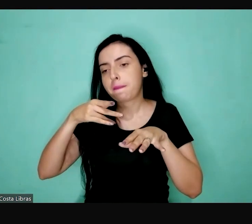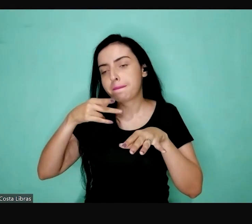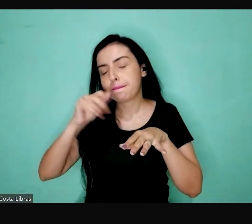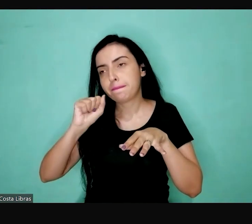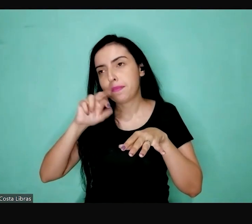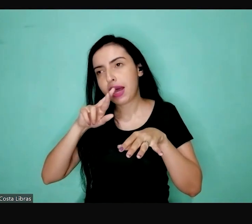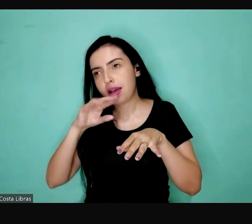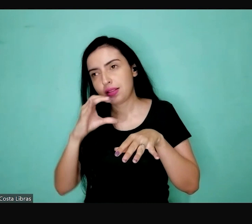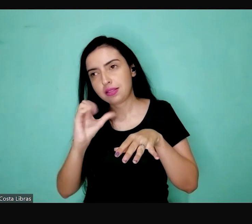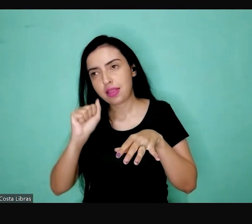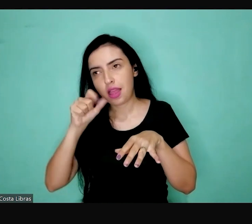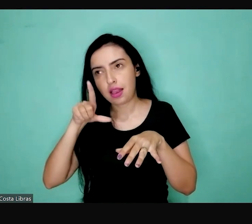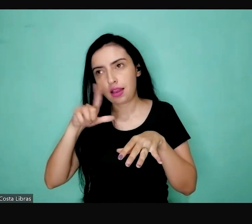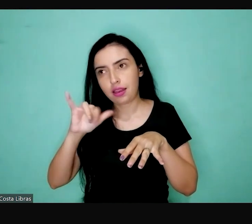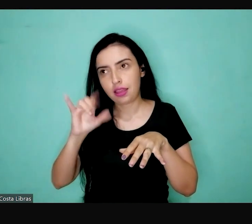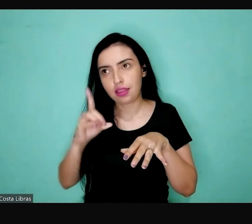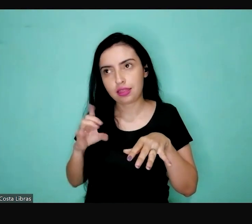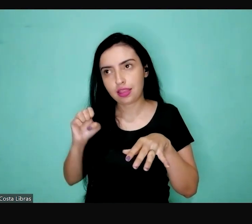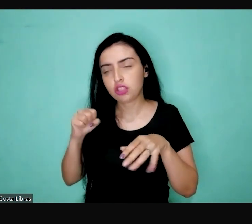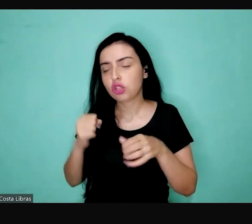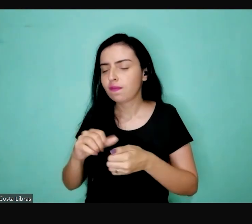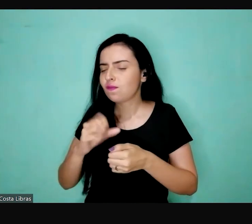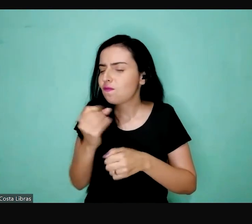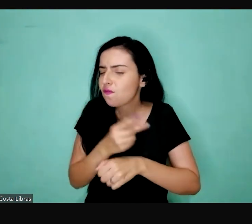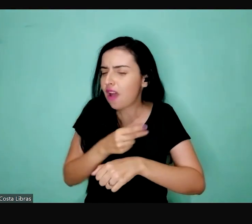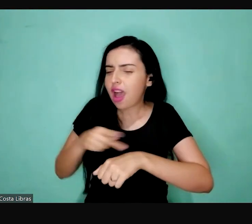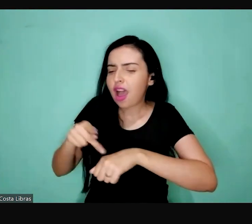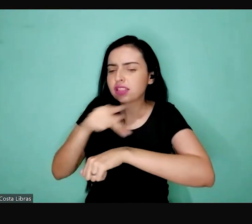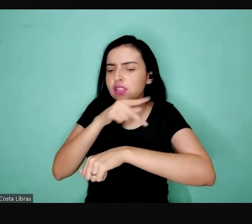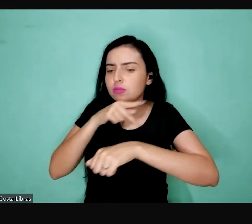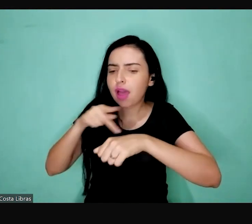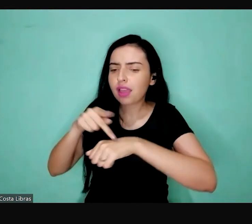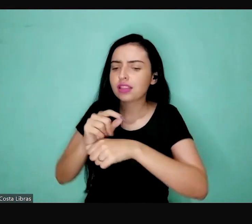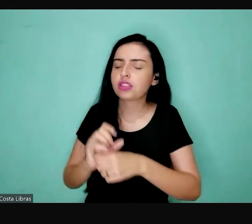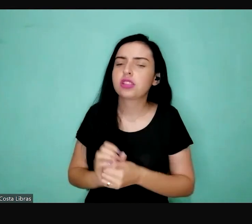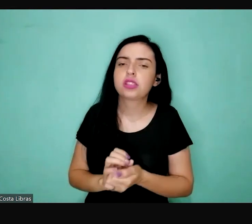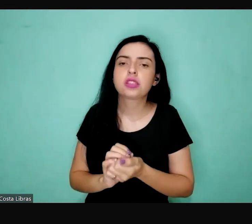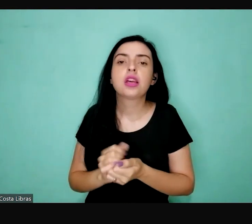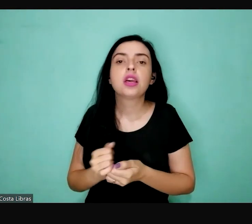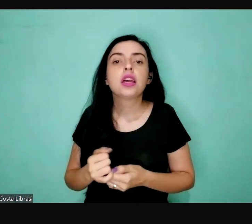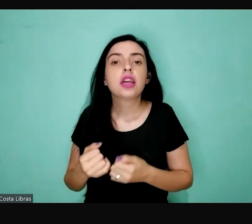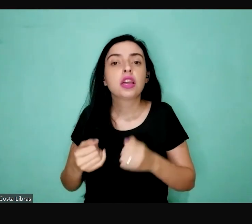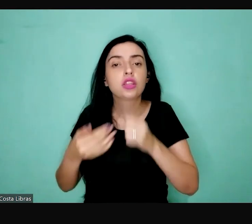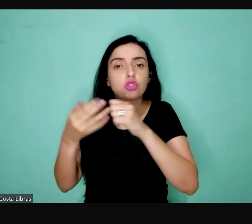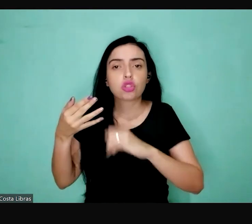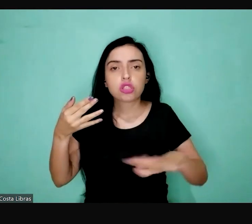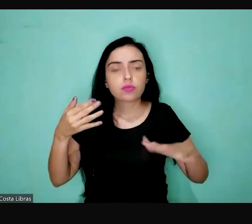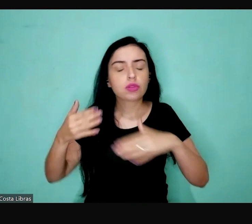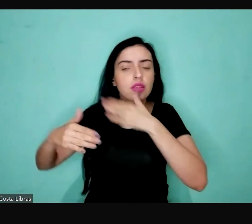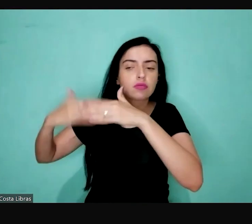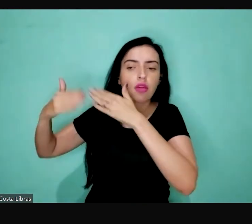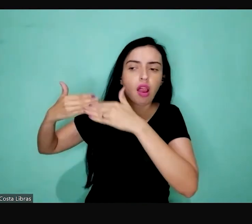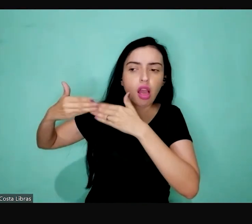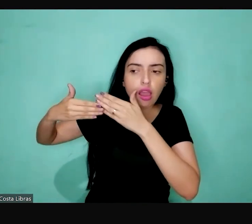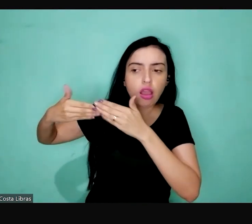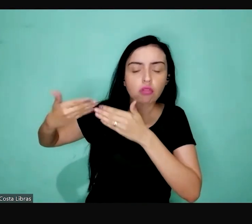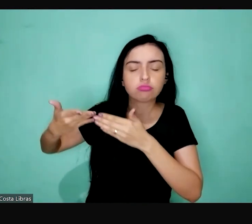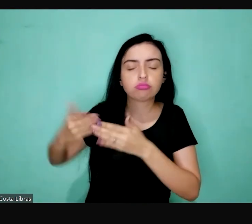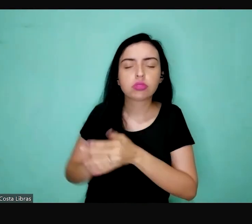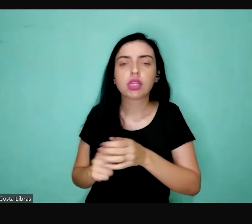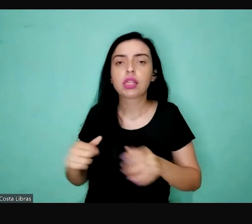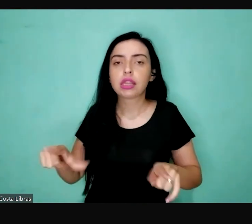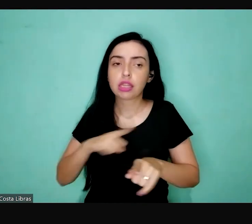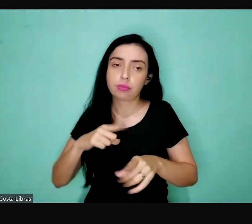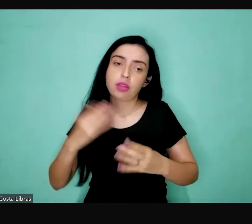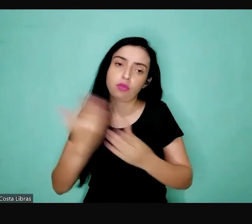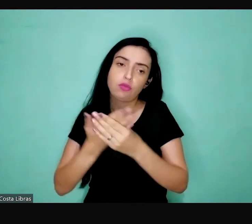uma jurisprudência continuada de décadas já nesse sentido, até decisões mais recentes deste século,